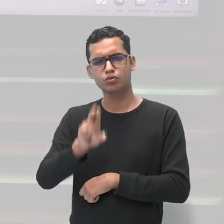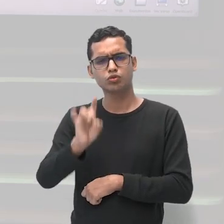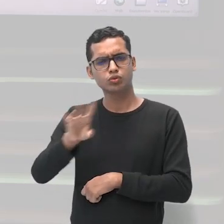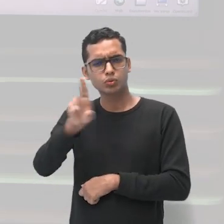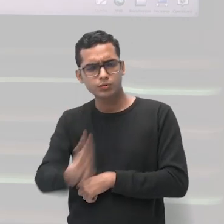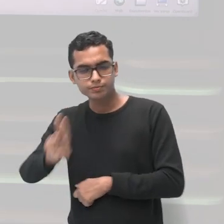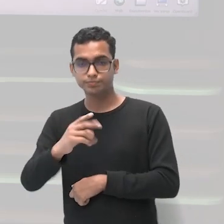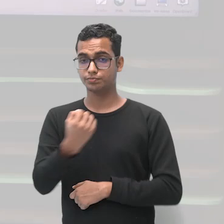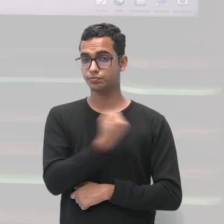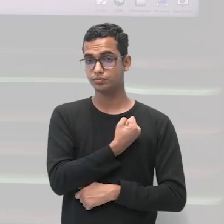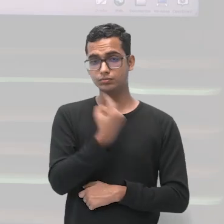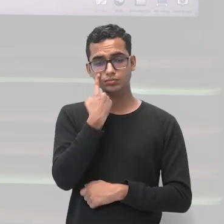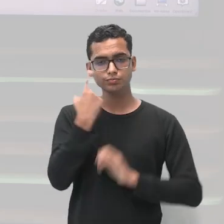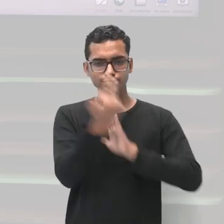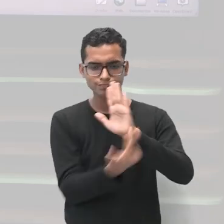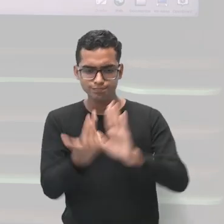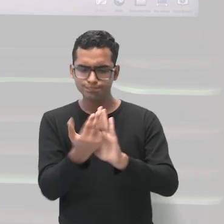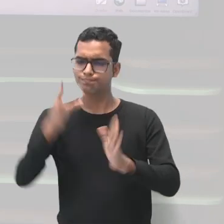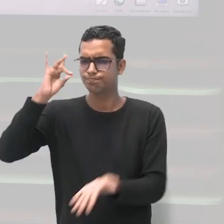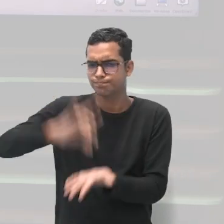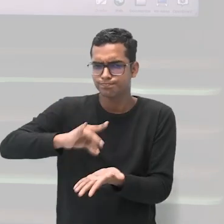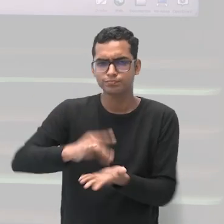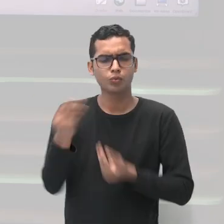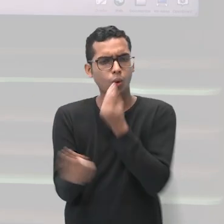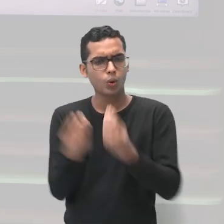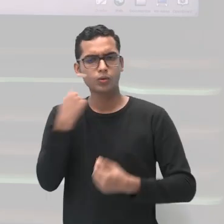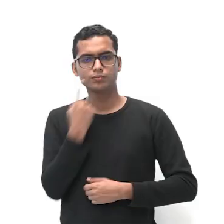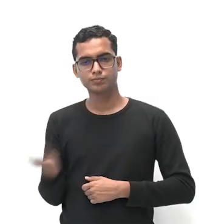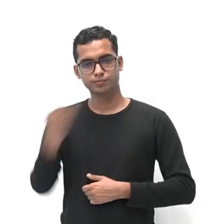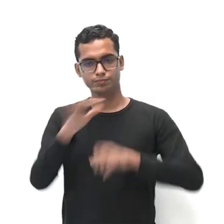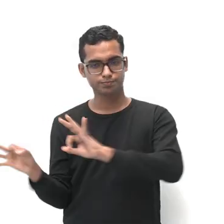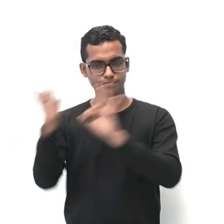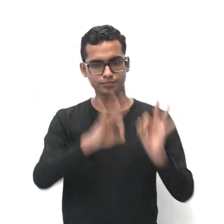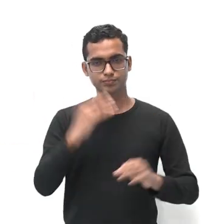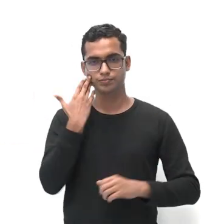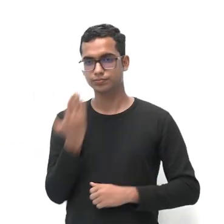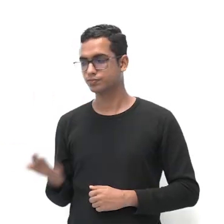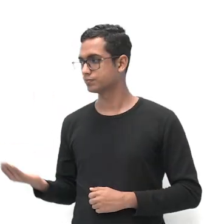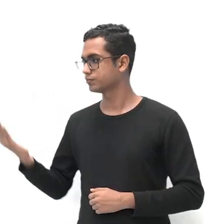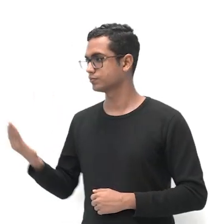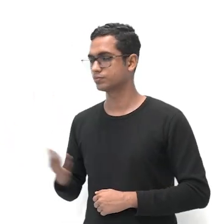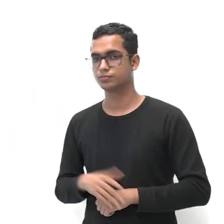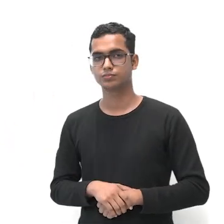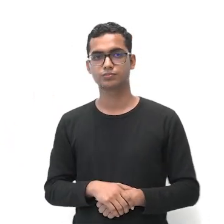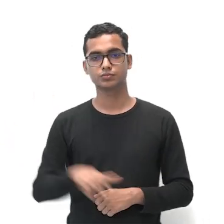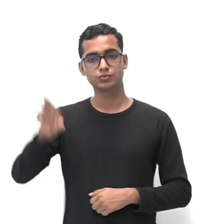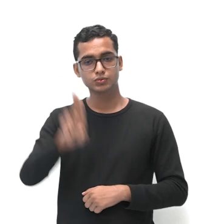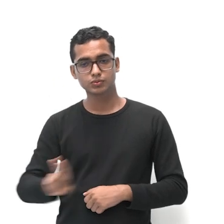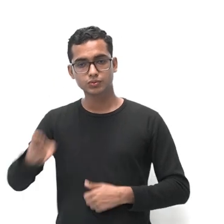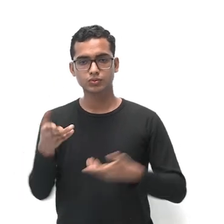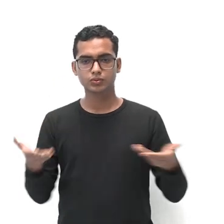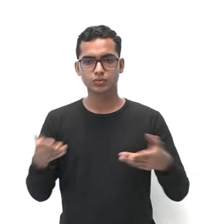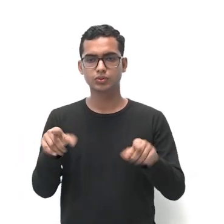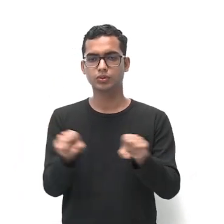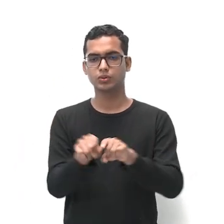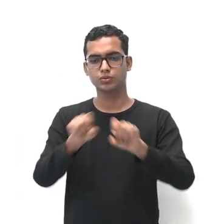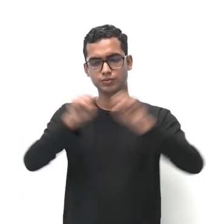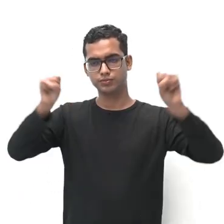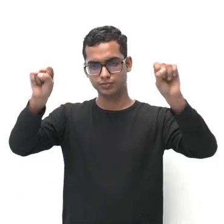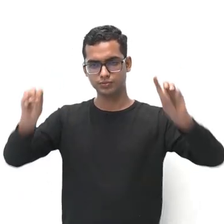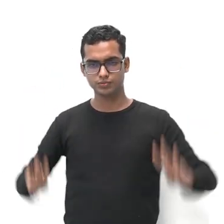no desenho, na realidade, como é que ocorre isso daí. Me acompanha aí. Então, vamos utilizar aqui o nosso